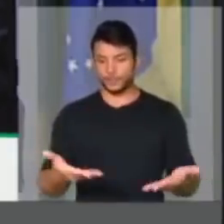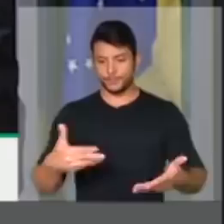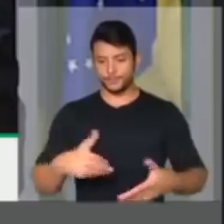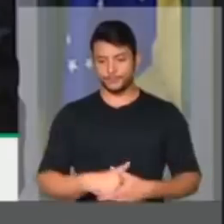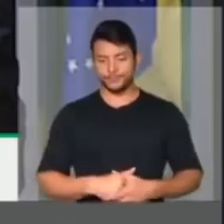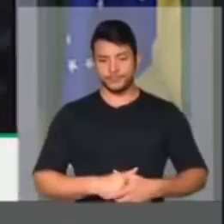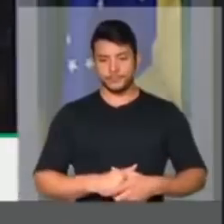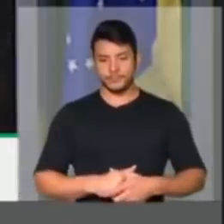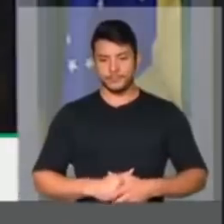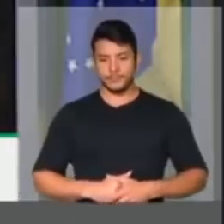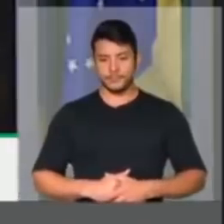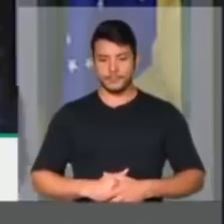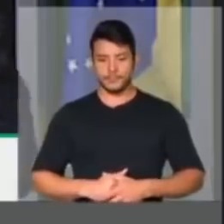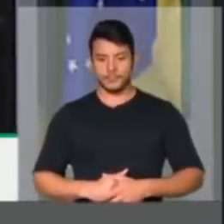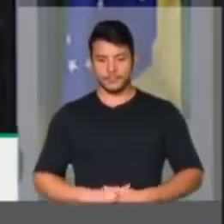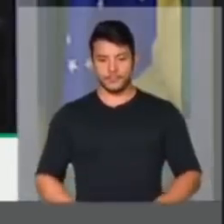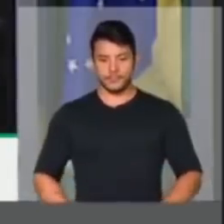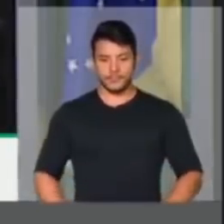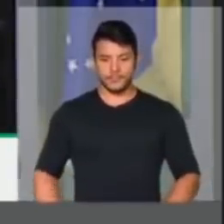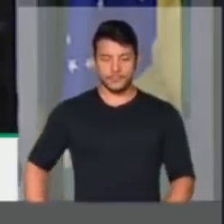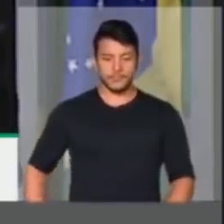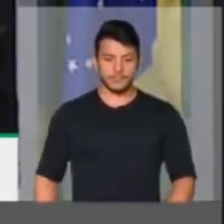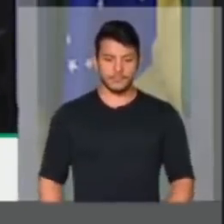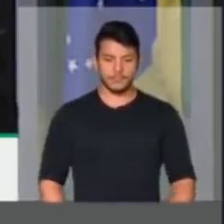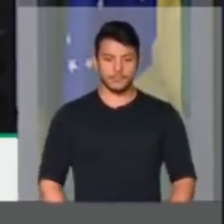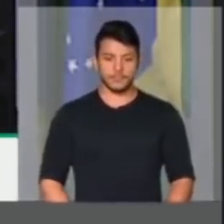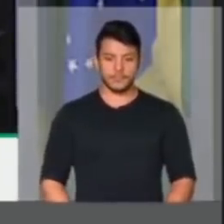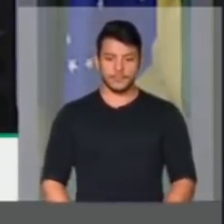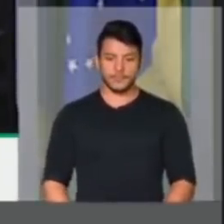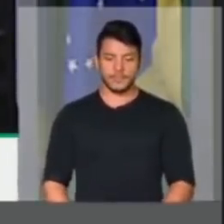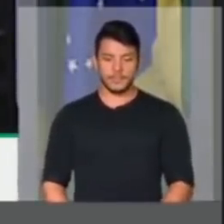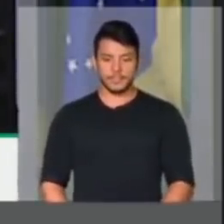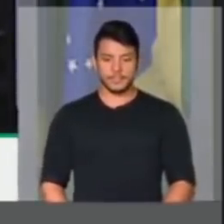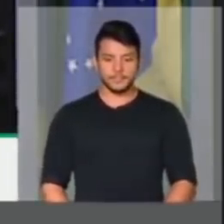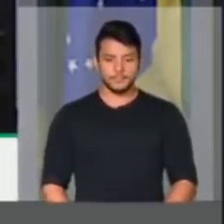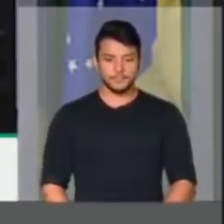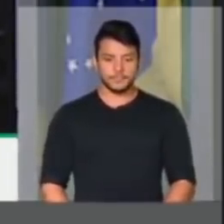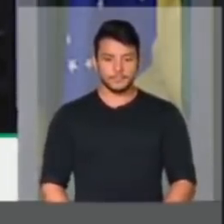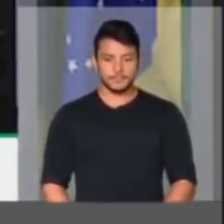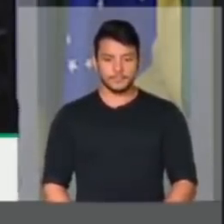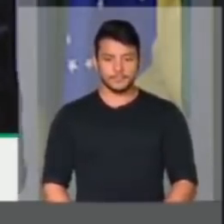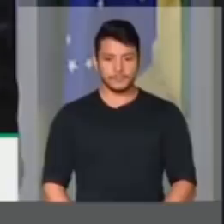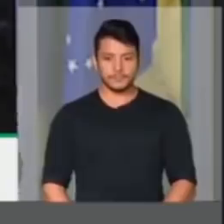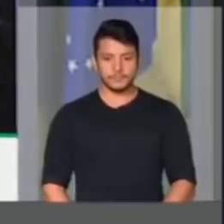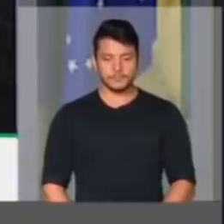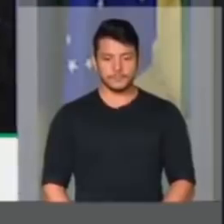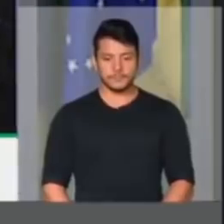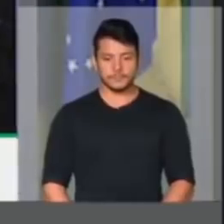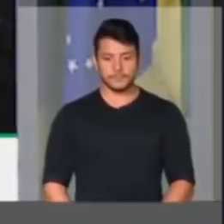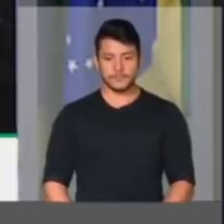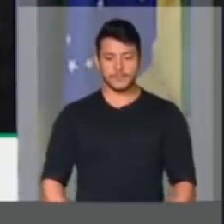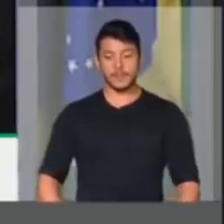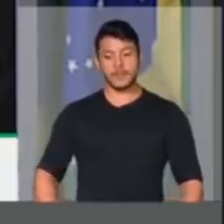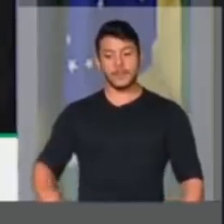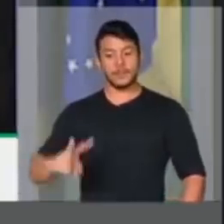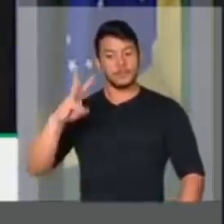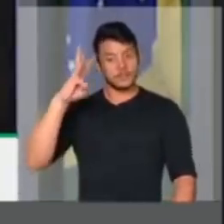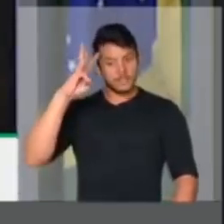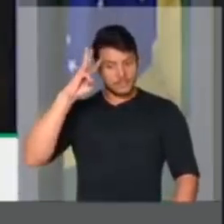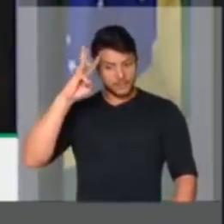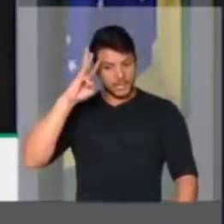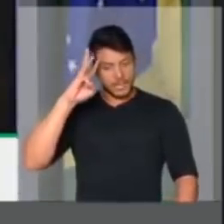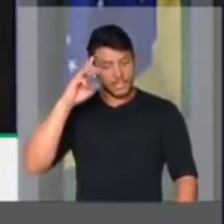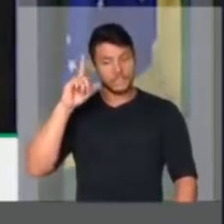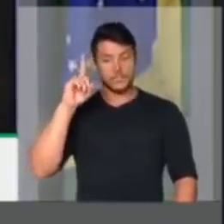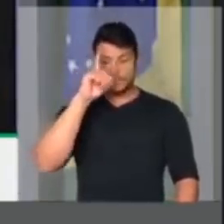acontecendo ou que tenha acontecido ao longo dessa semana aqui no plenário. Na terça-feira foi um dia